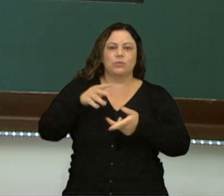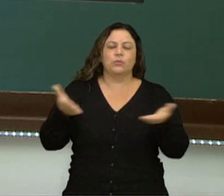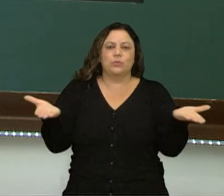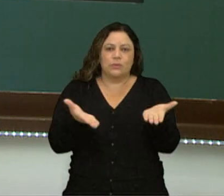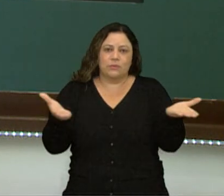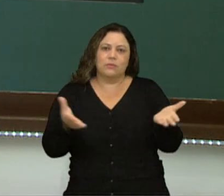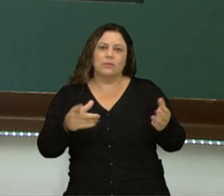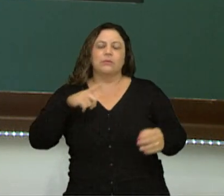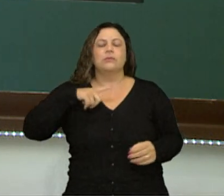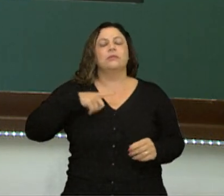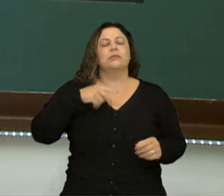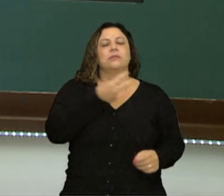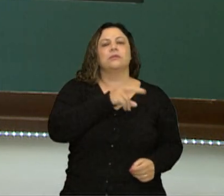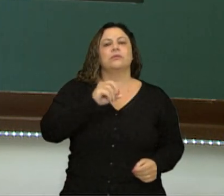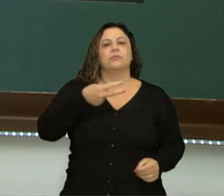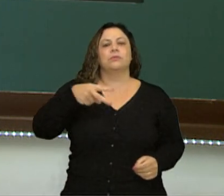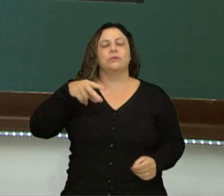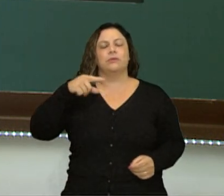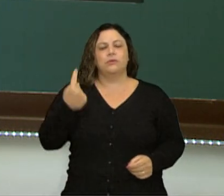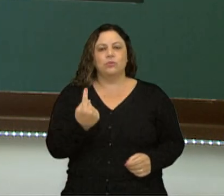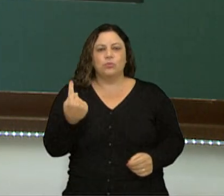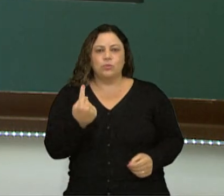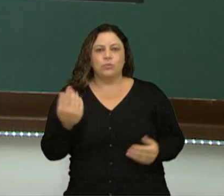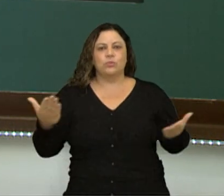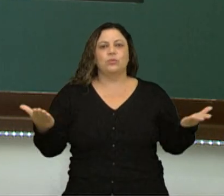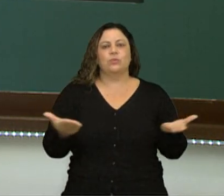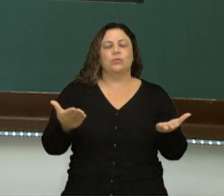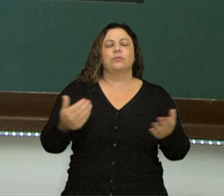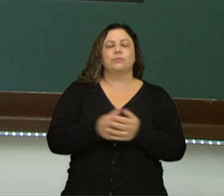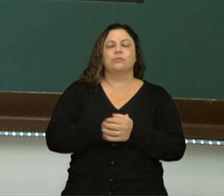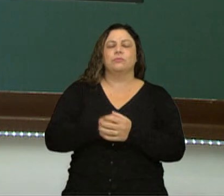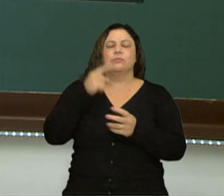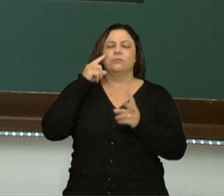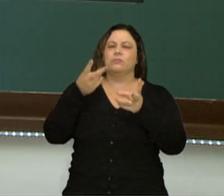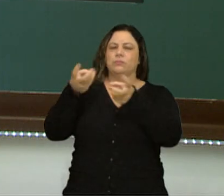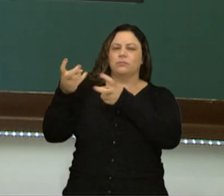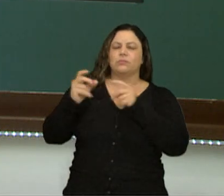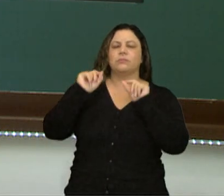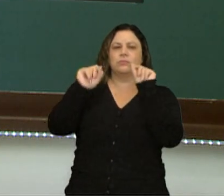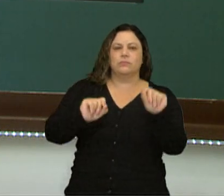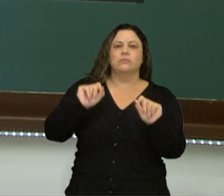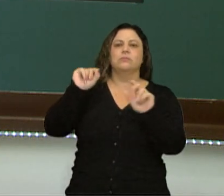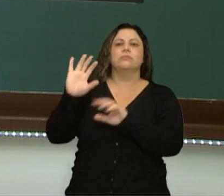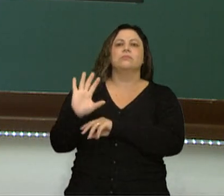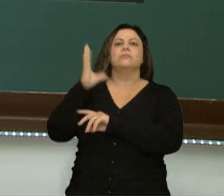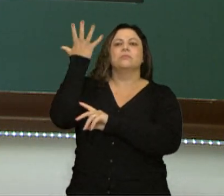agora, em 2021, a previsão de ocorrer.